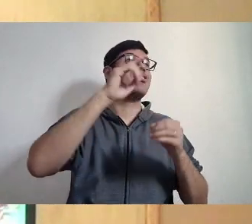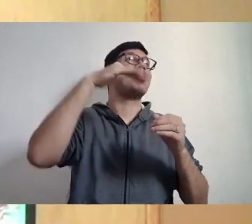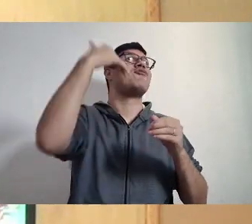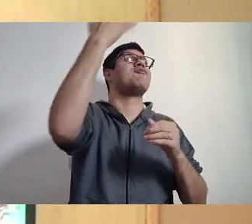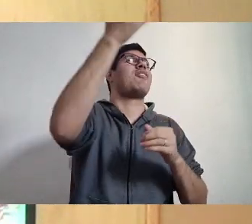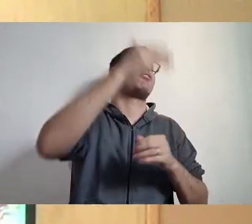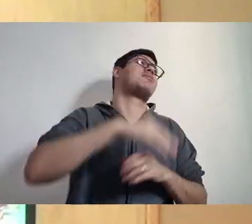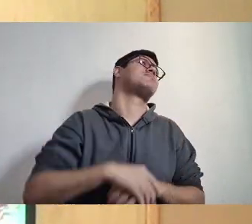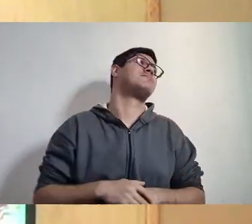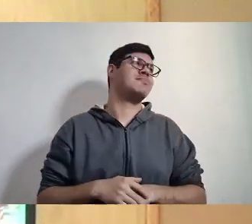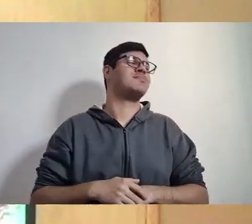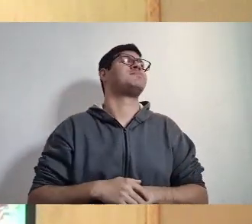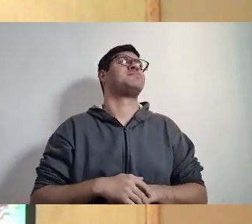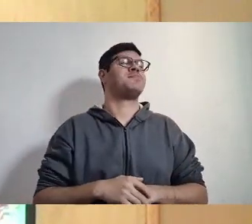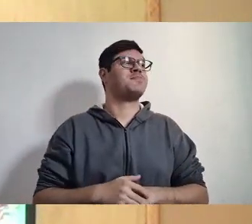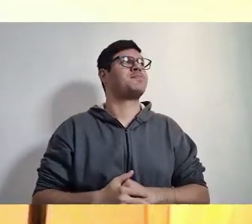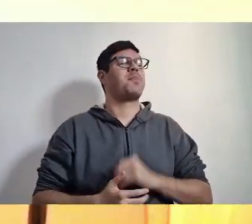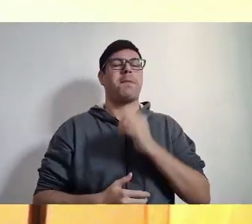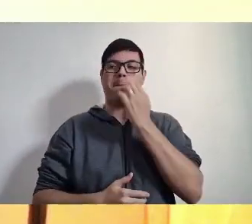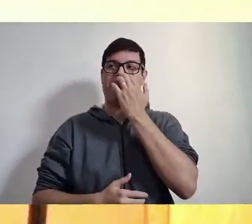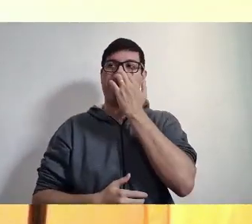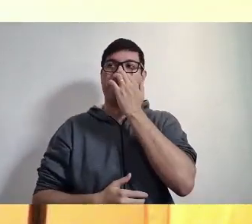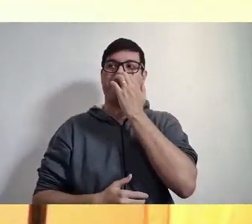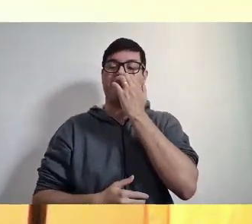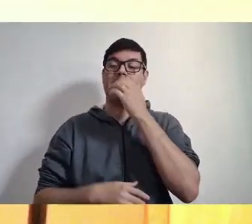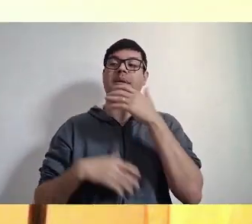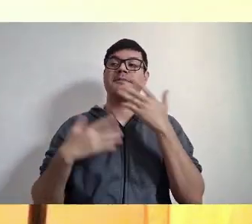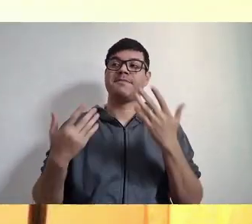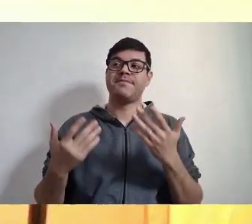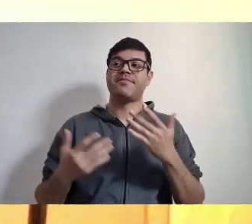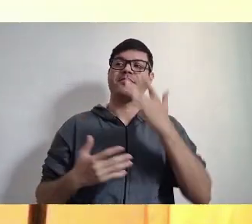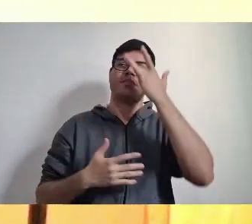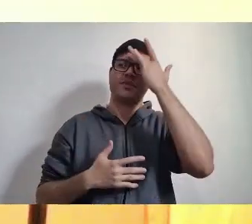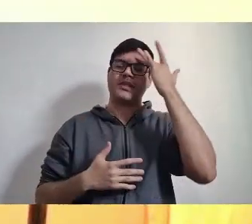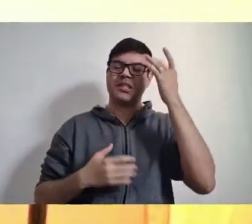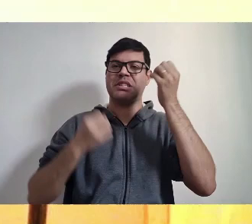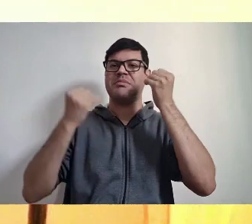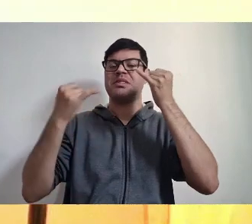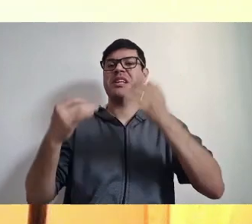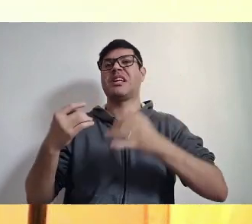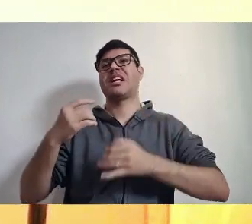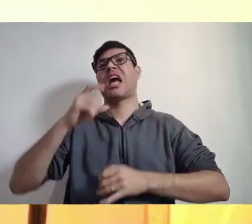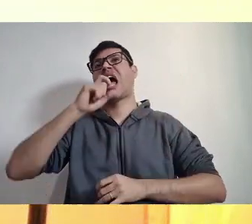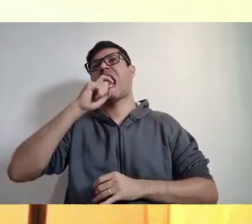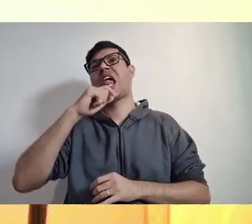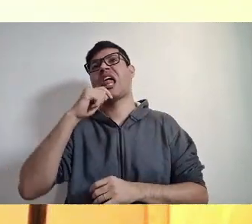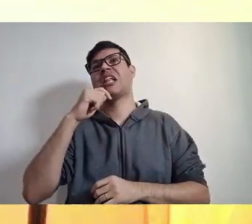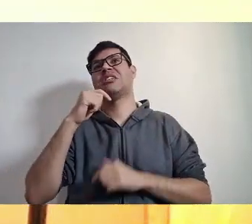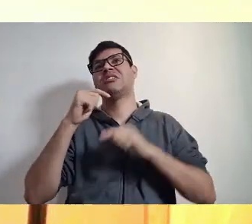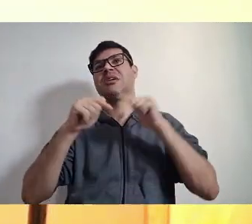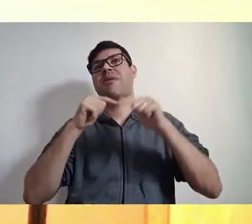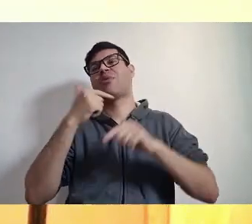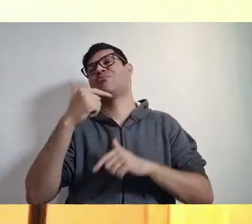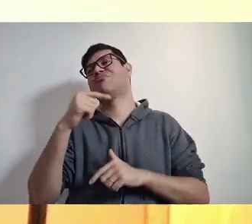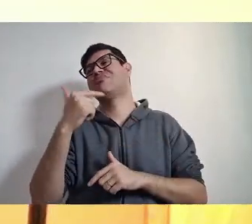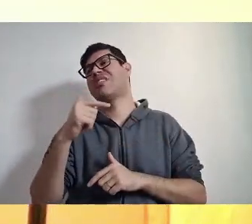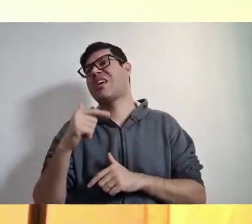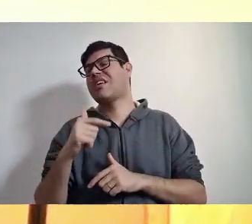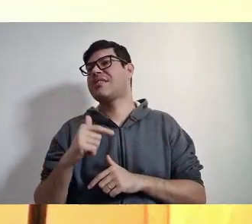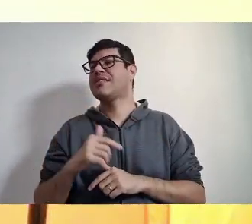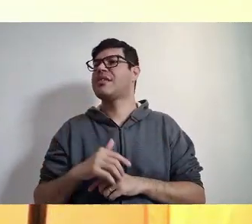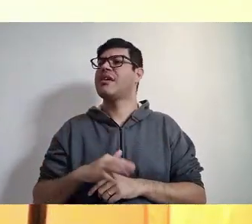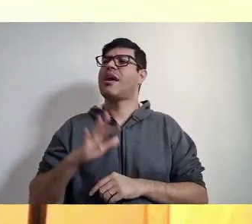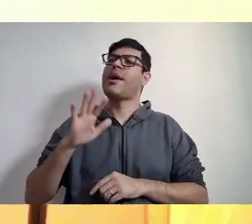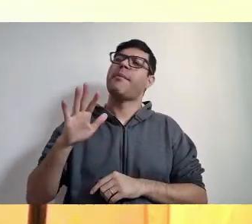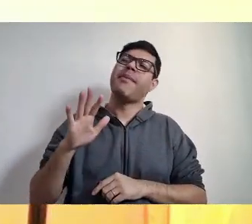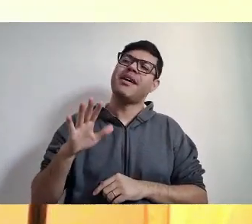Sim. Muita gente fala, né, porque Araras não tem emprego por isso, por aquilo e tal. Por que